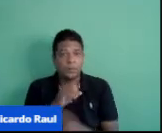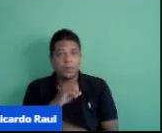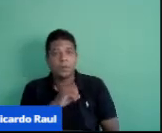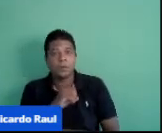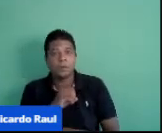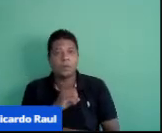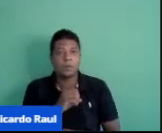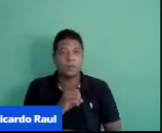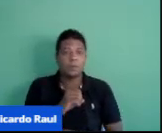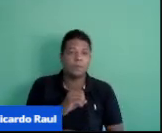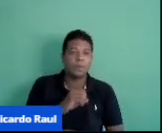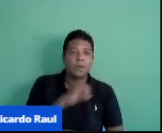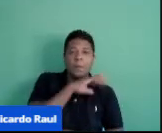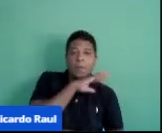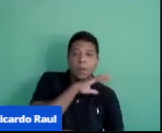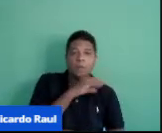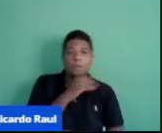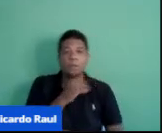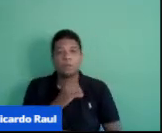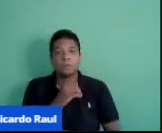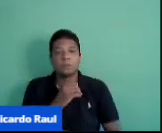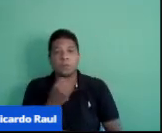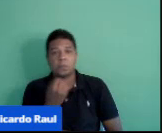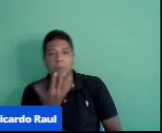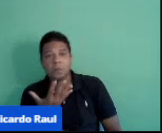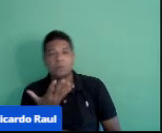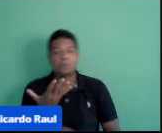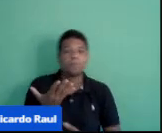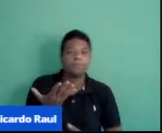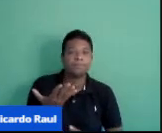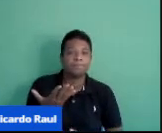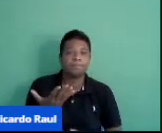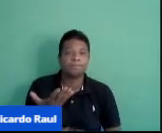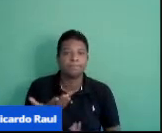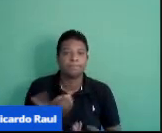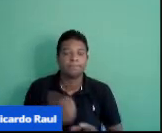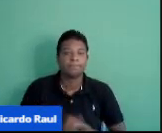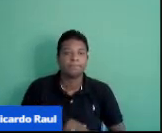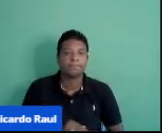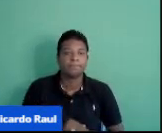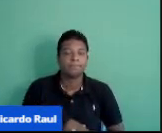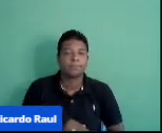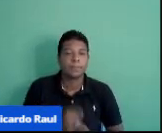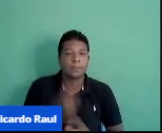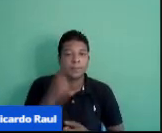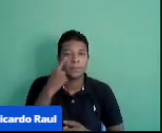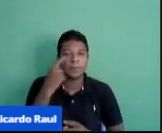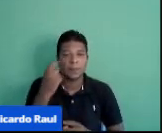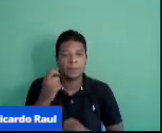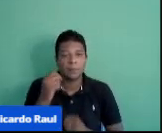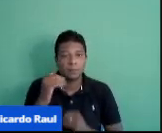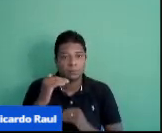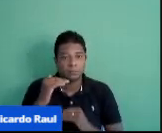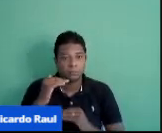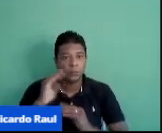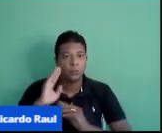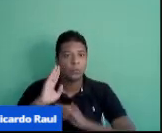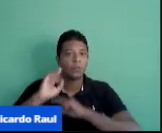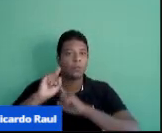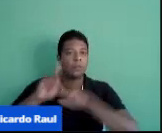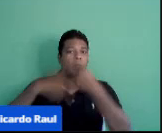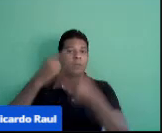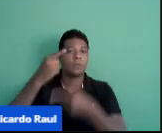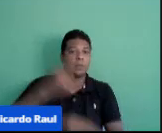agora focando nos negativos, assim, é que eu já percebo uma certa evolução do primeiro para o segundo e do segundo